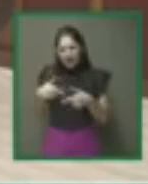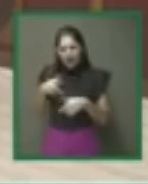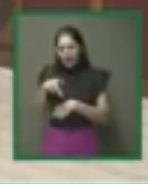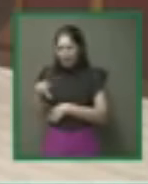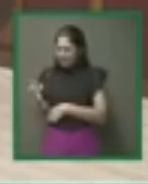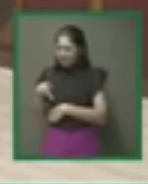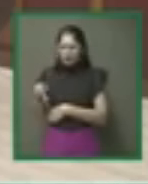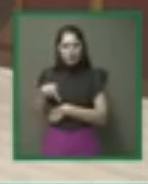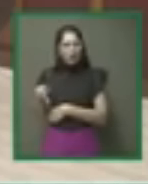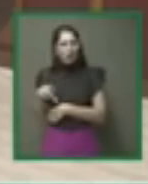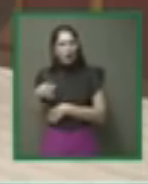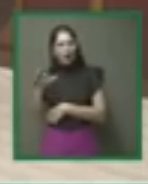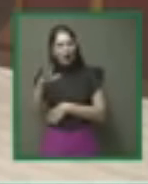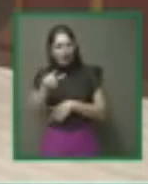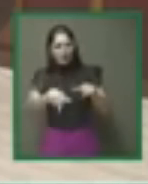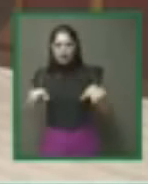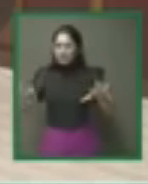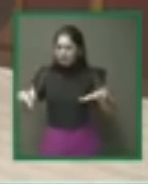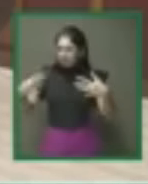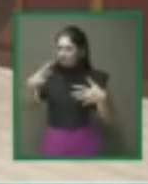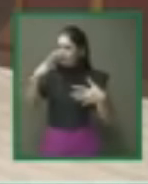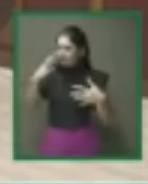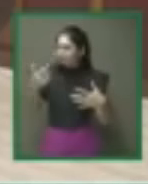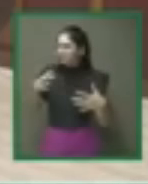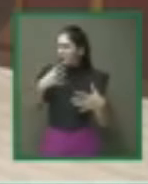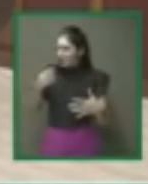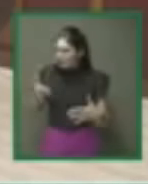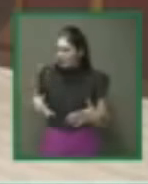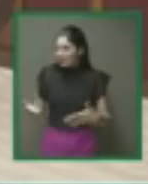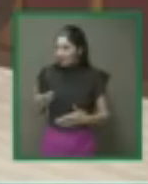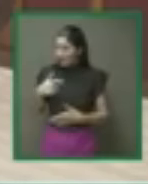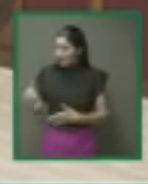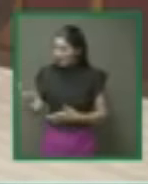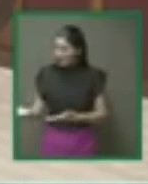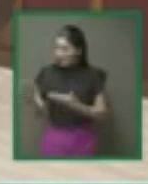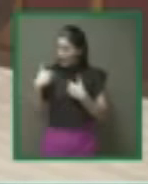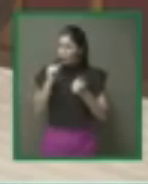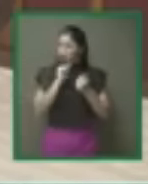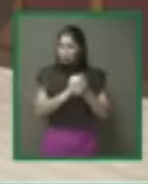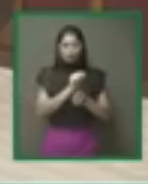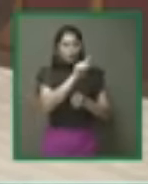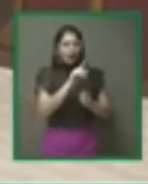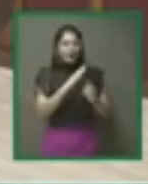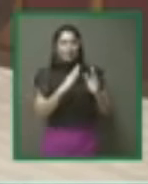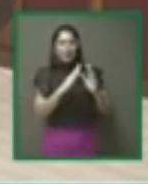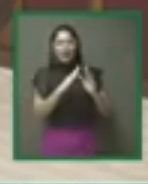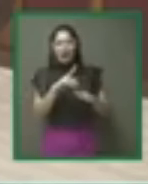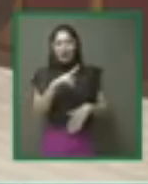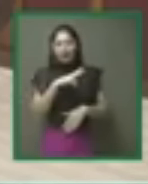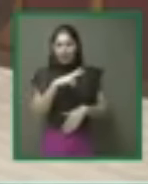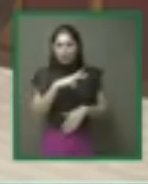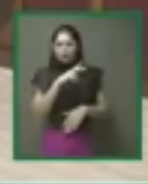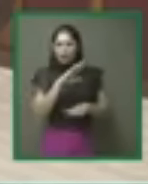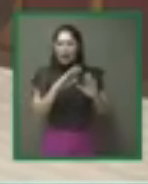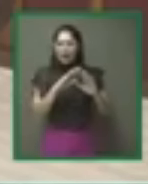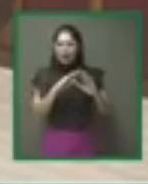fazer se tornar conhecido das pessoas? E cheguei a convidar o Lohan a ir na faculdade comigo dar uma aula.